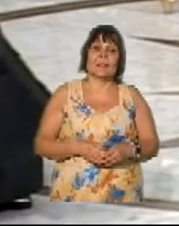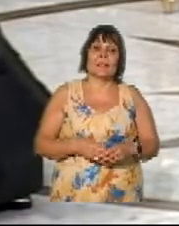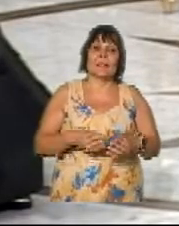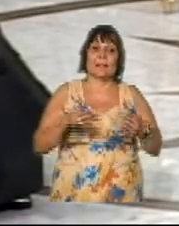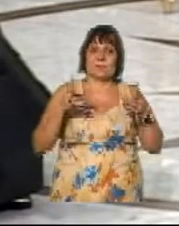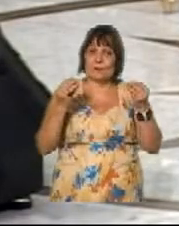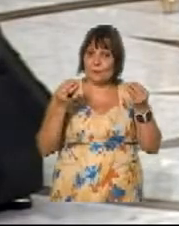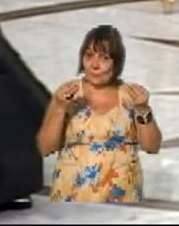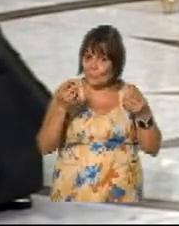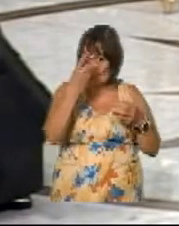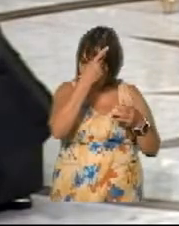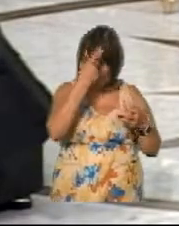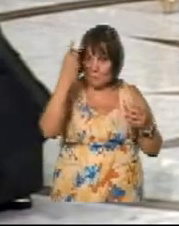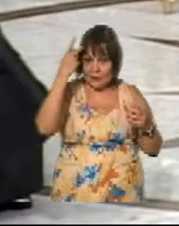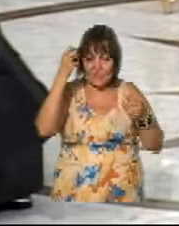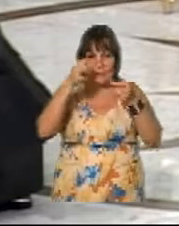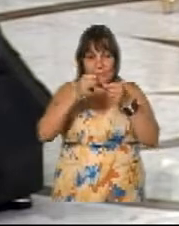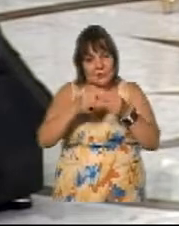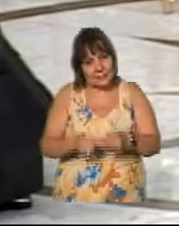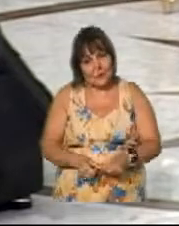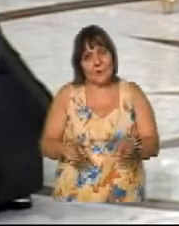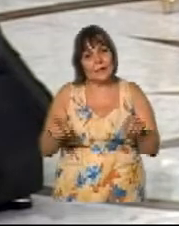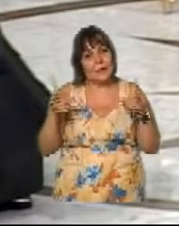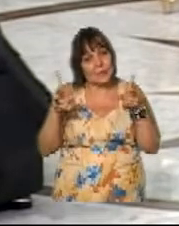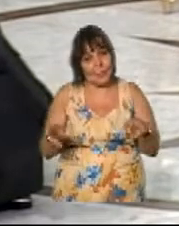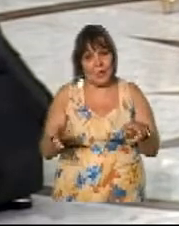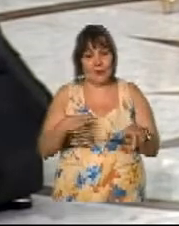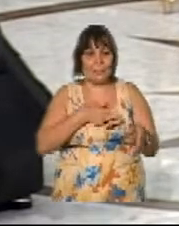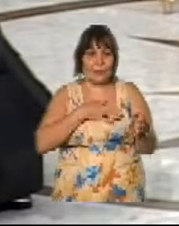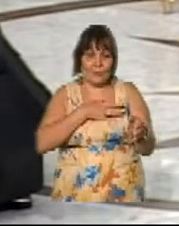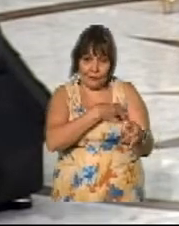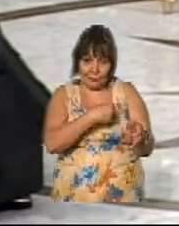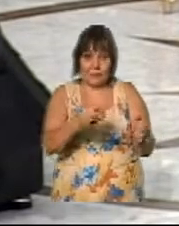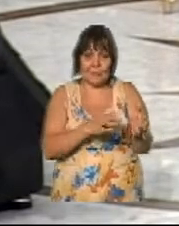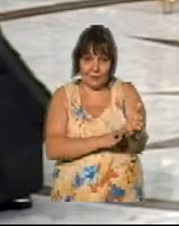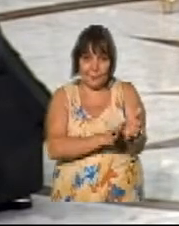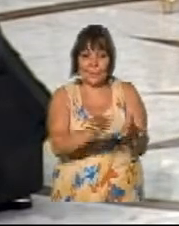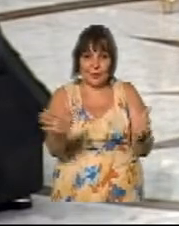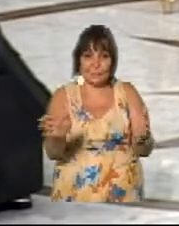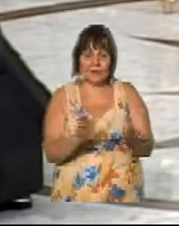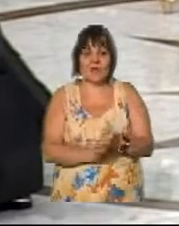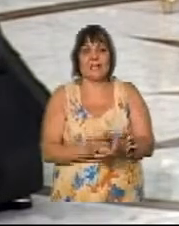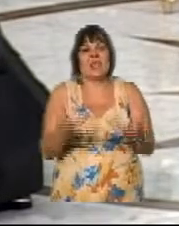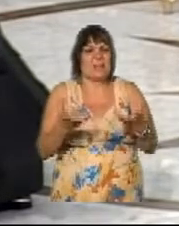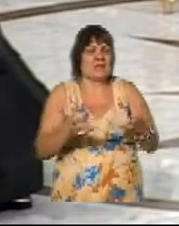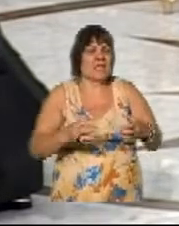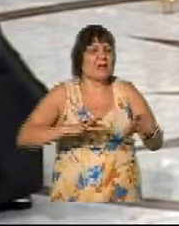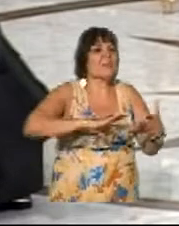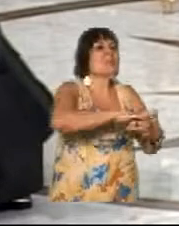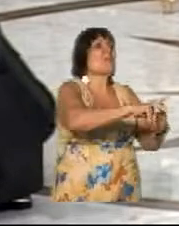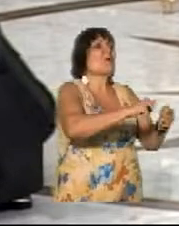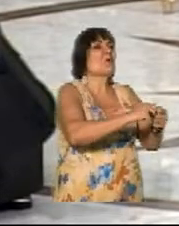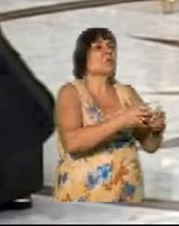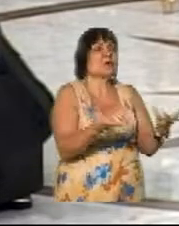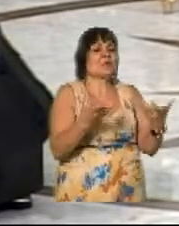minha vida, eu vou curtir a minha vida. E o pai disse, pois não, passa ali no departamento pessoal do Banco do Brasil e leva a